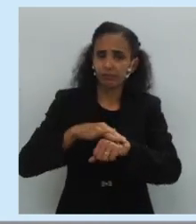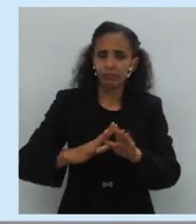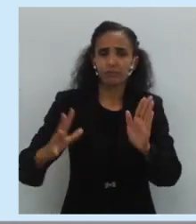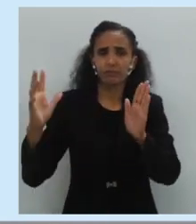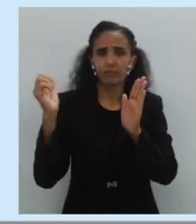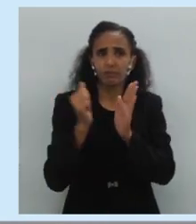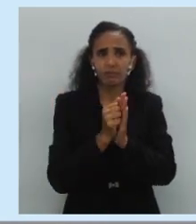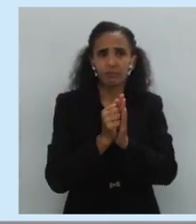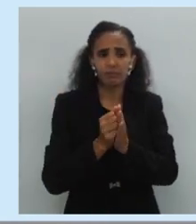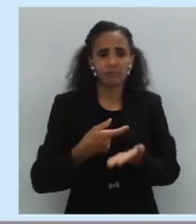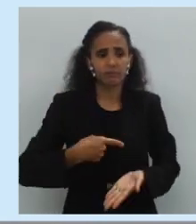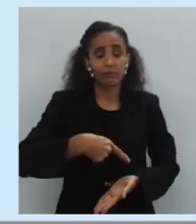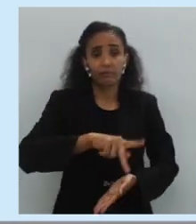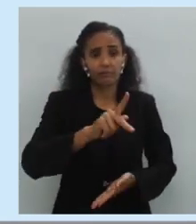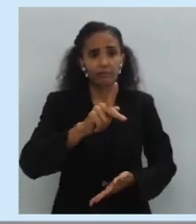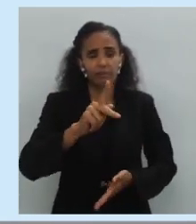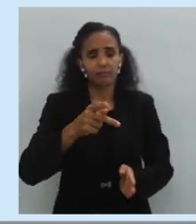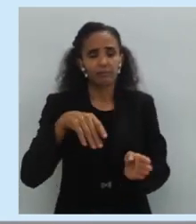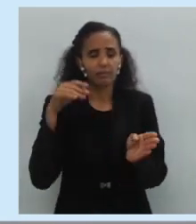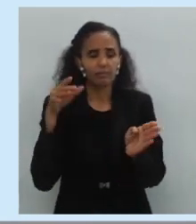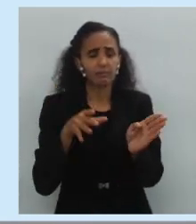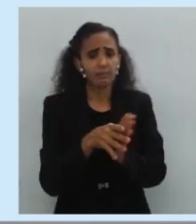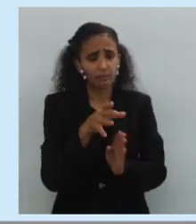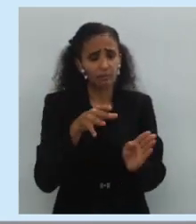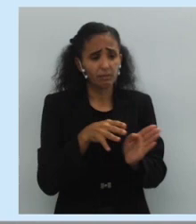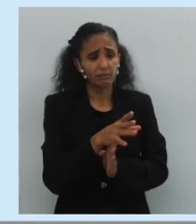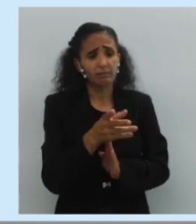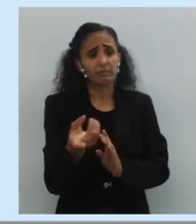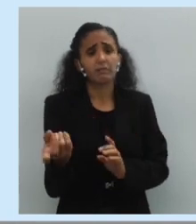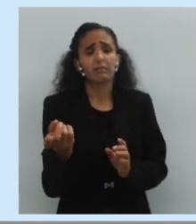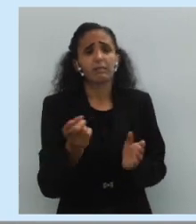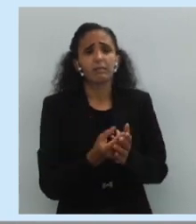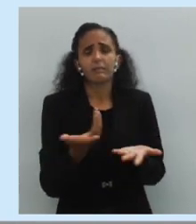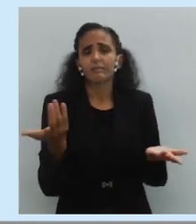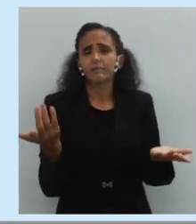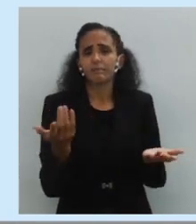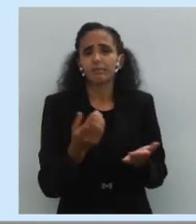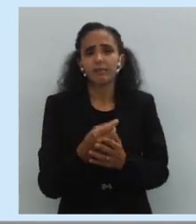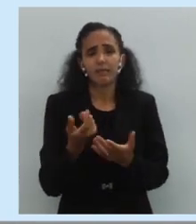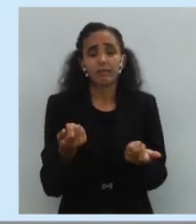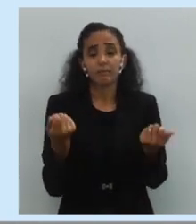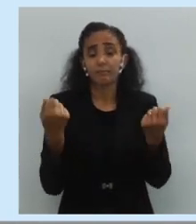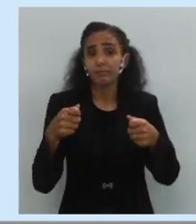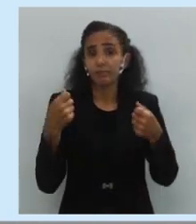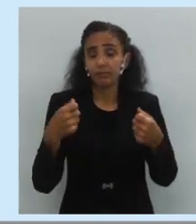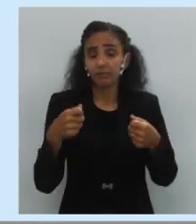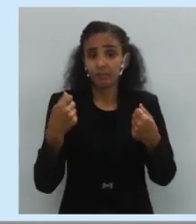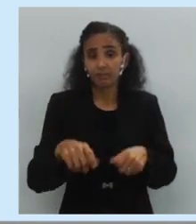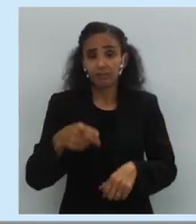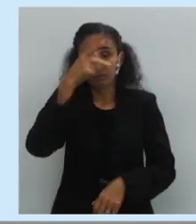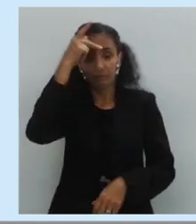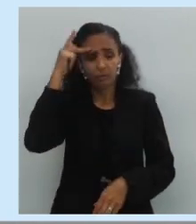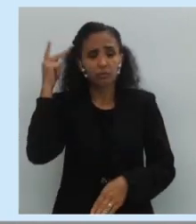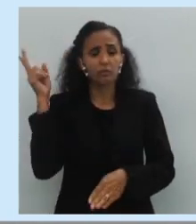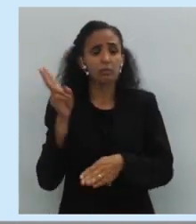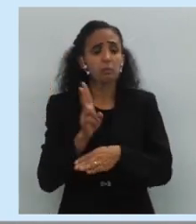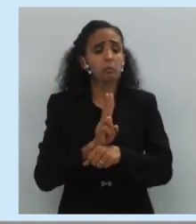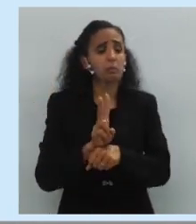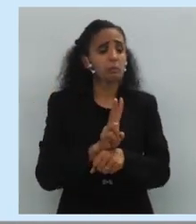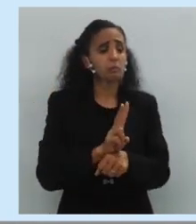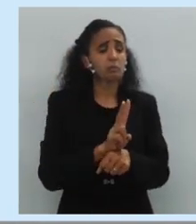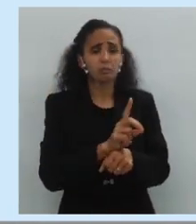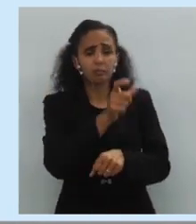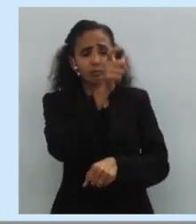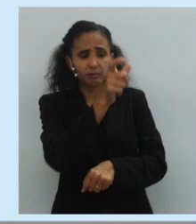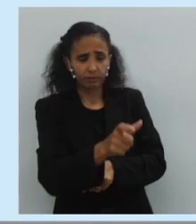vai para um centro de aconselhamento e é diagnosticada, ela passa por um